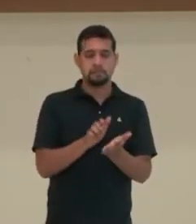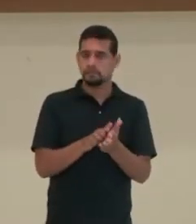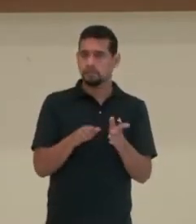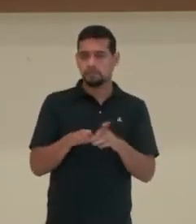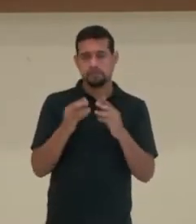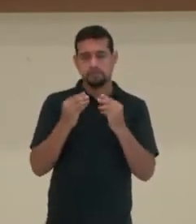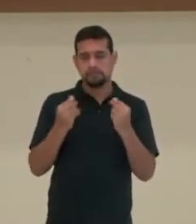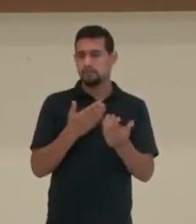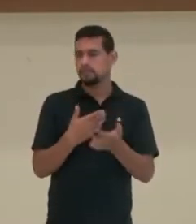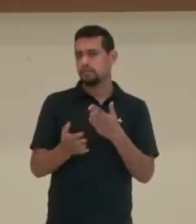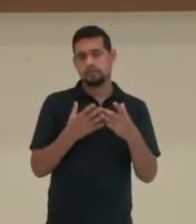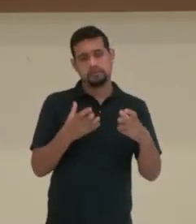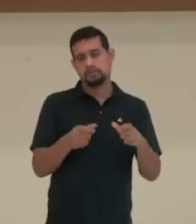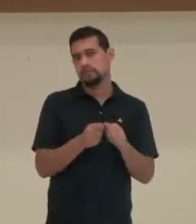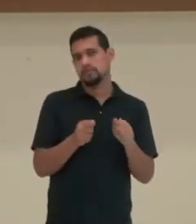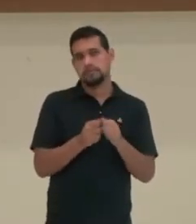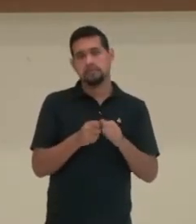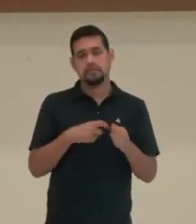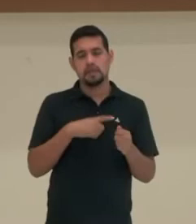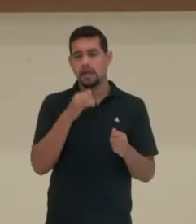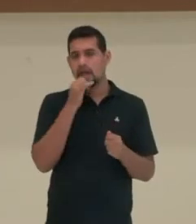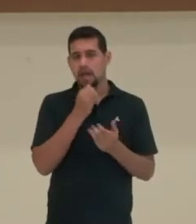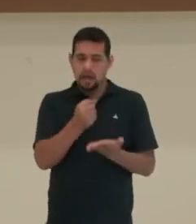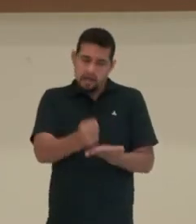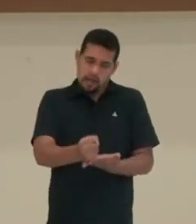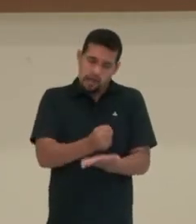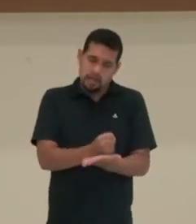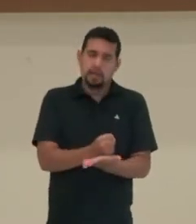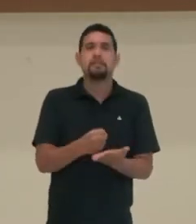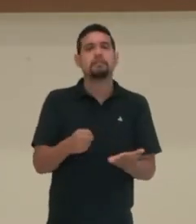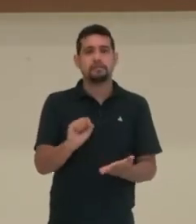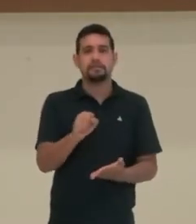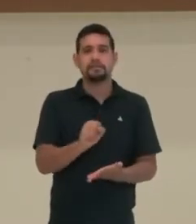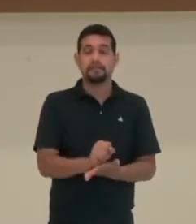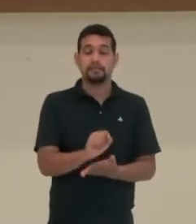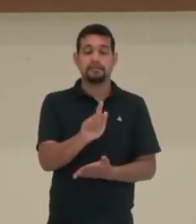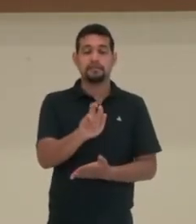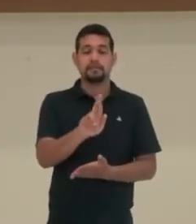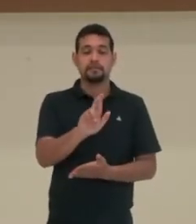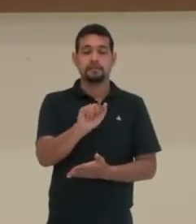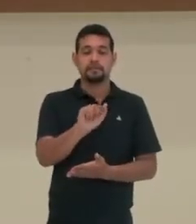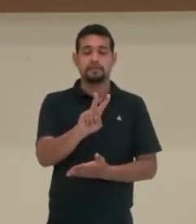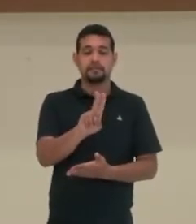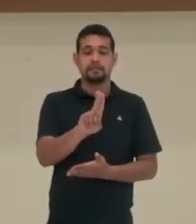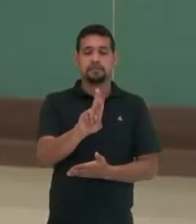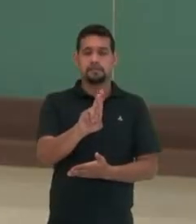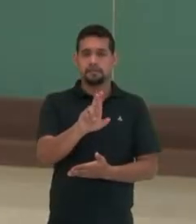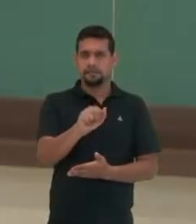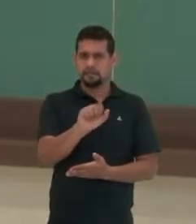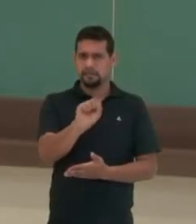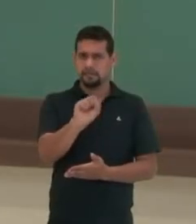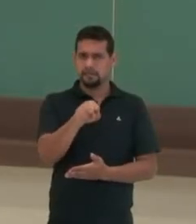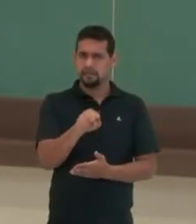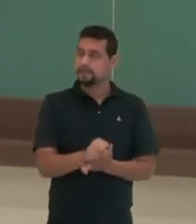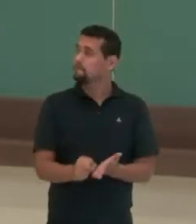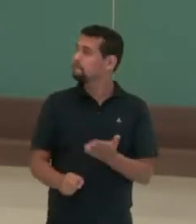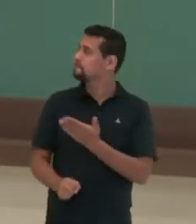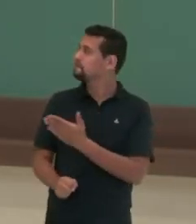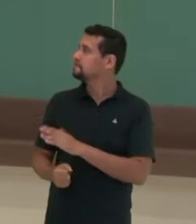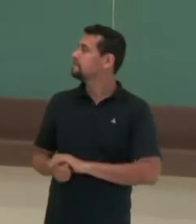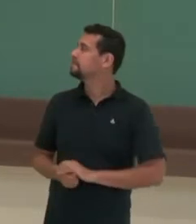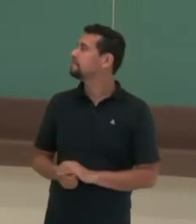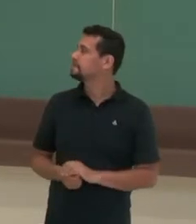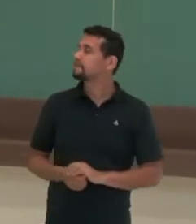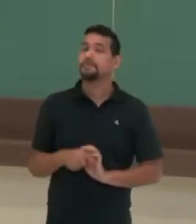tecido, onde você quiser fazer essa espécie de carimbo, vai ficar ali a sua gravura, Então aqui do ladinho um exemplo,